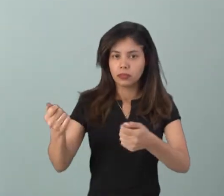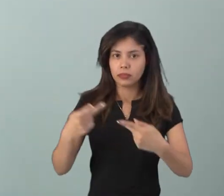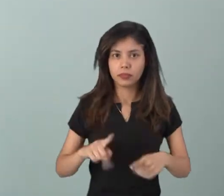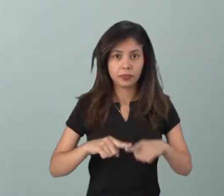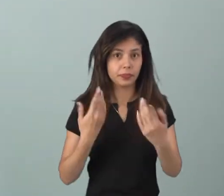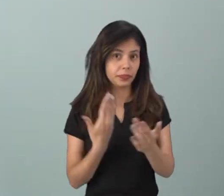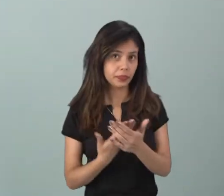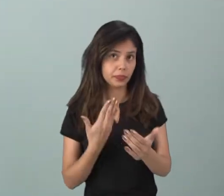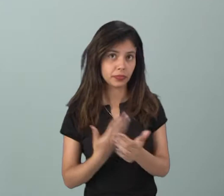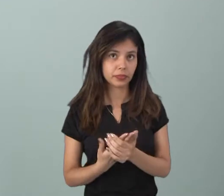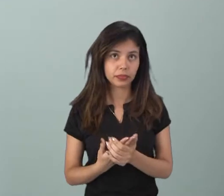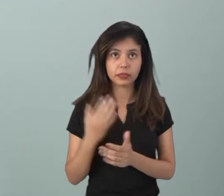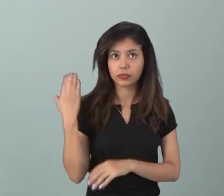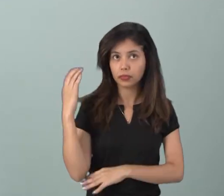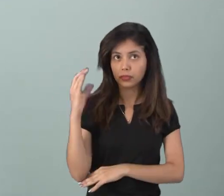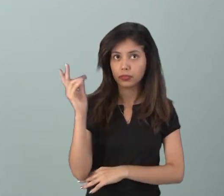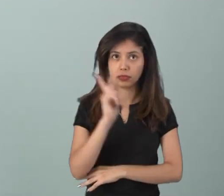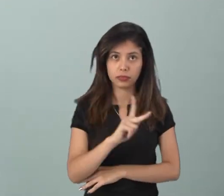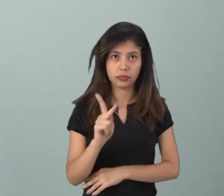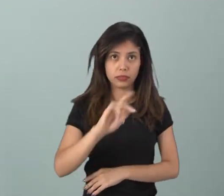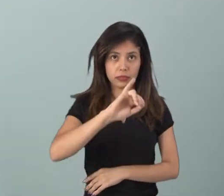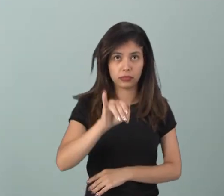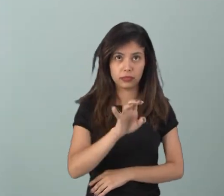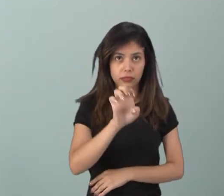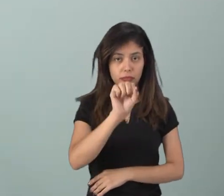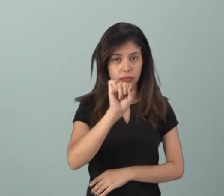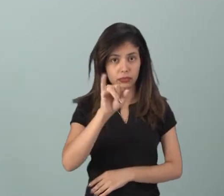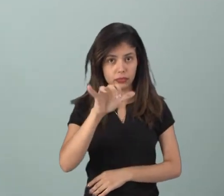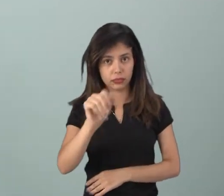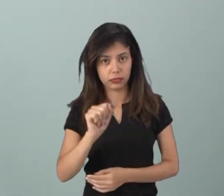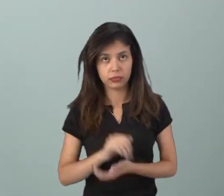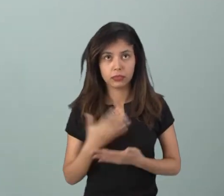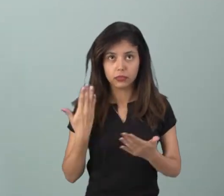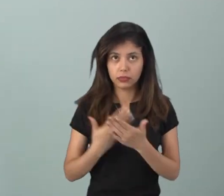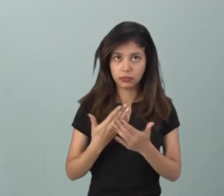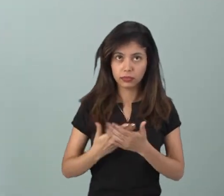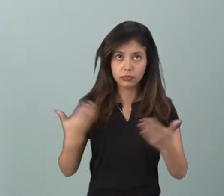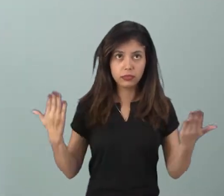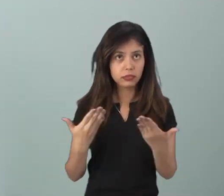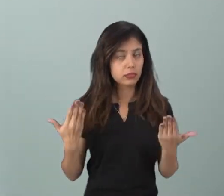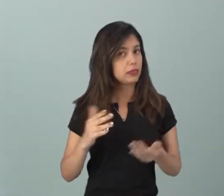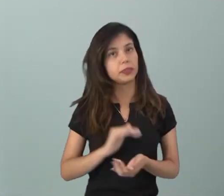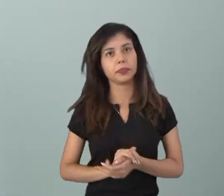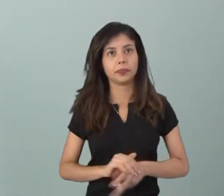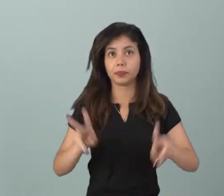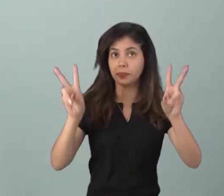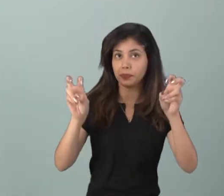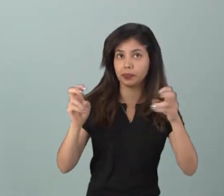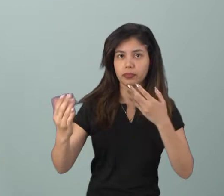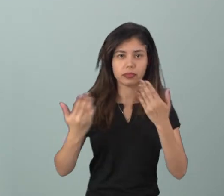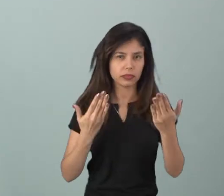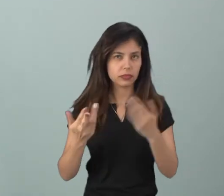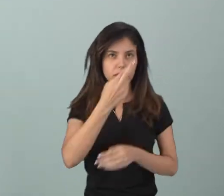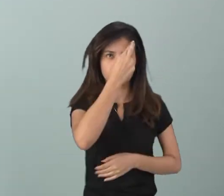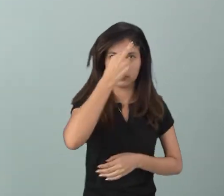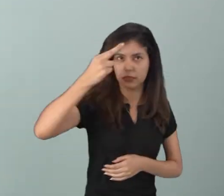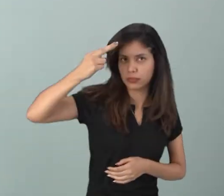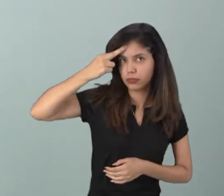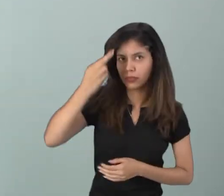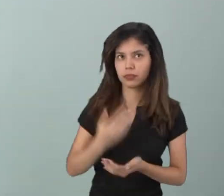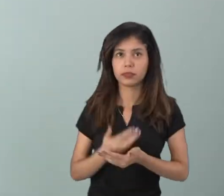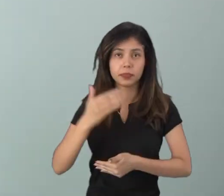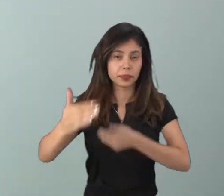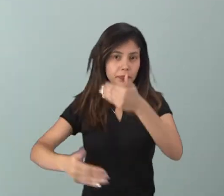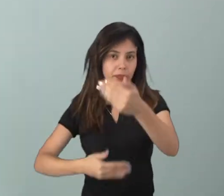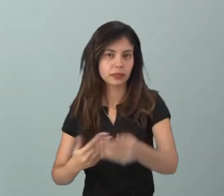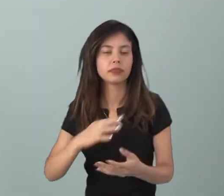Bem-vindos a mais uma aula de ciências. Eu sou a professora Jéssica. Na aula de hoje nós veremos sobre as teorias relacionadas à história evolutiva